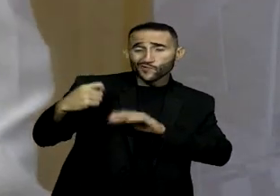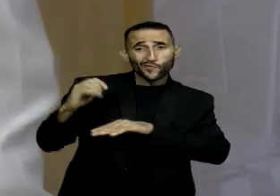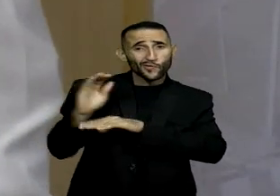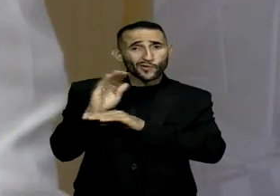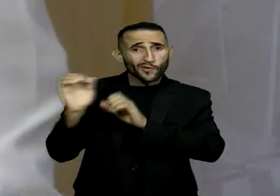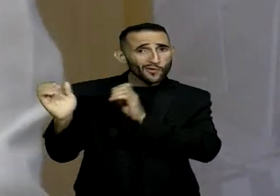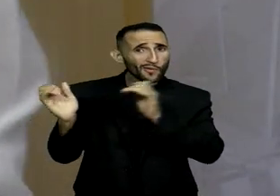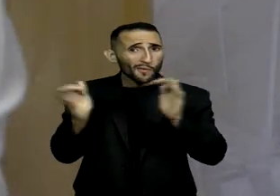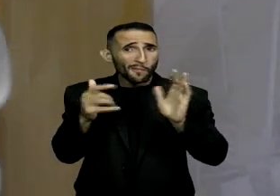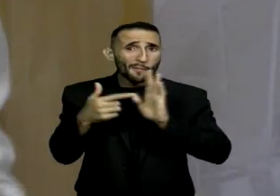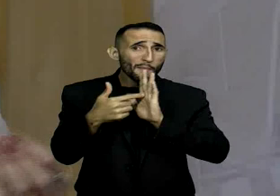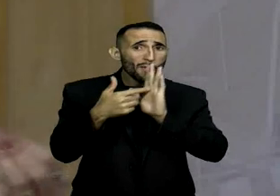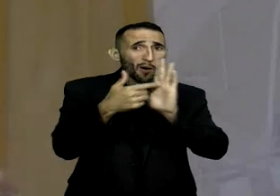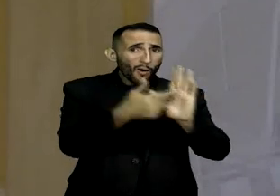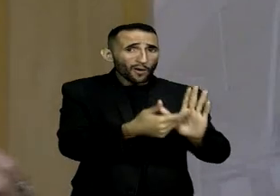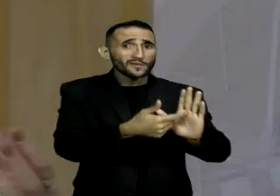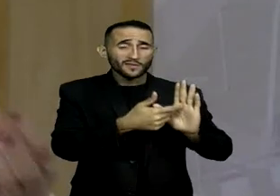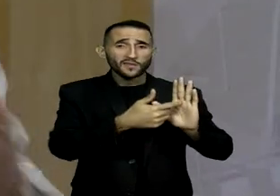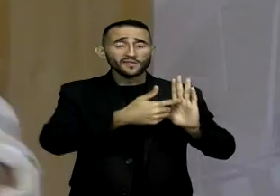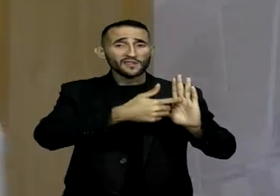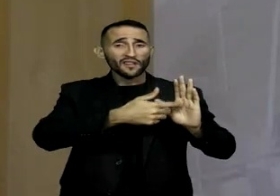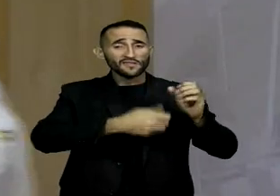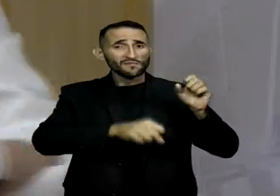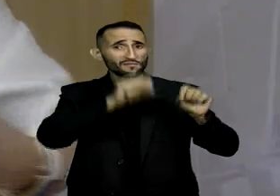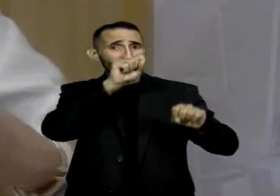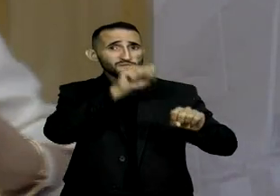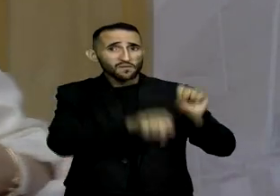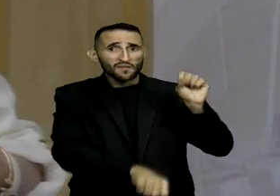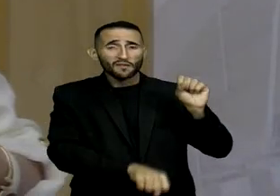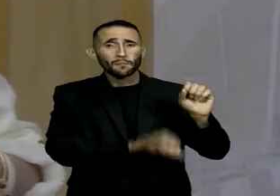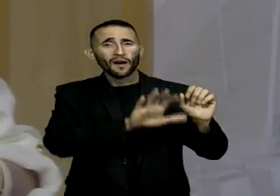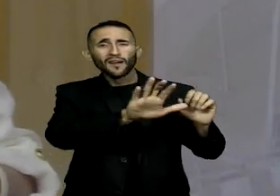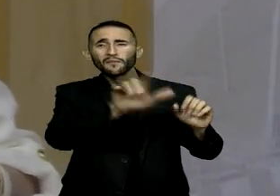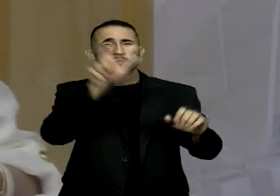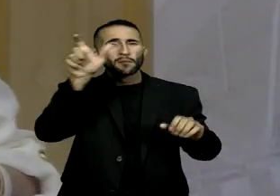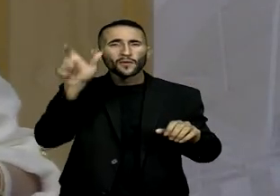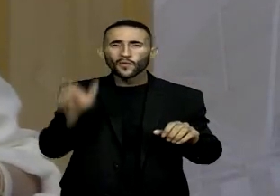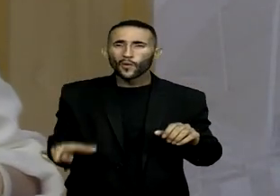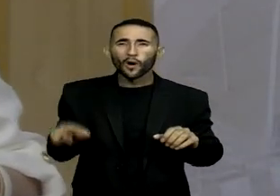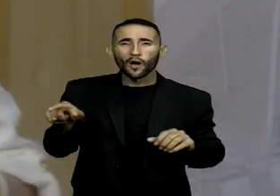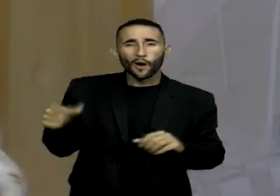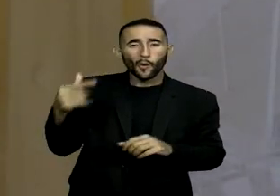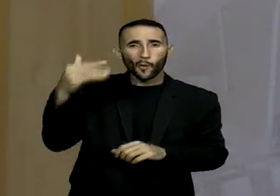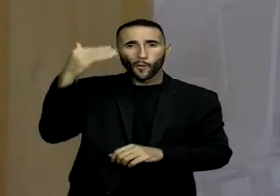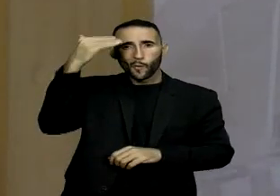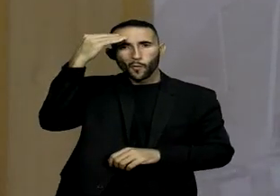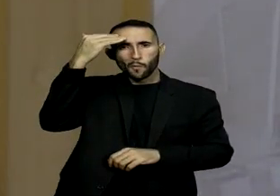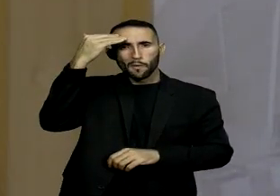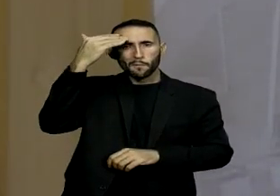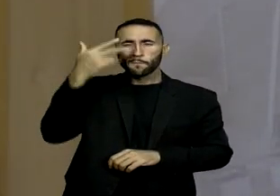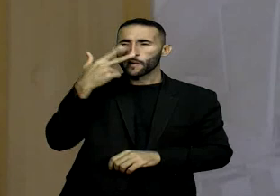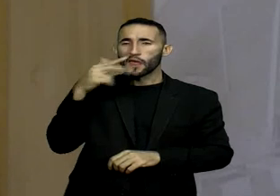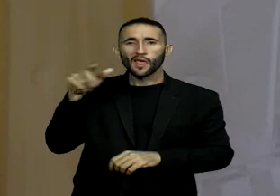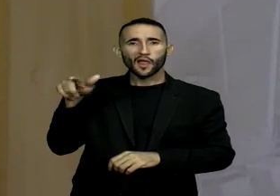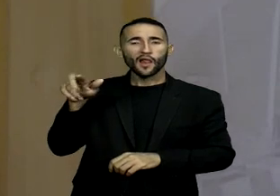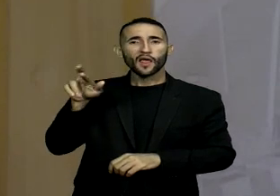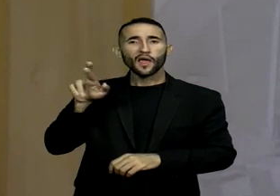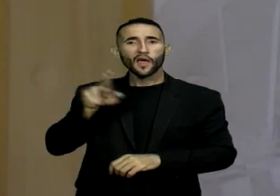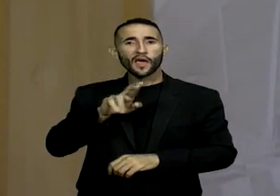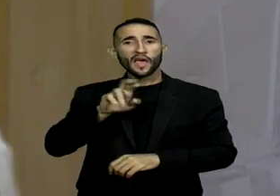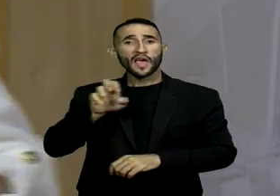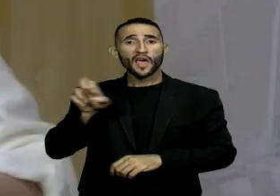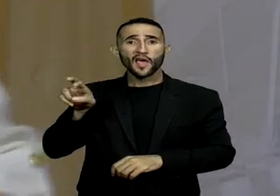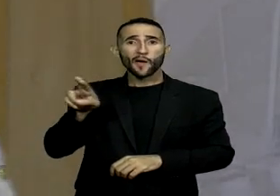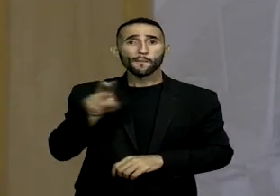que agora assim, virou. Né? Quem é culpado se torna o réu, quem fez